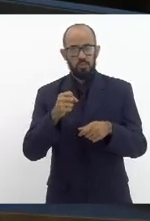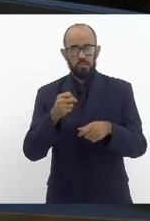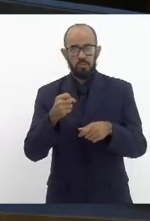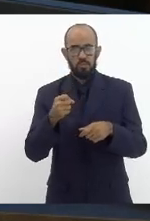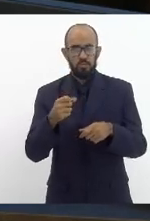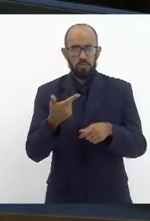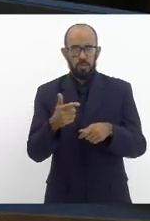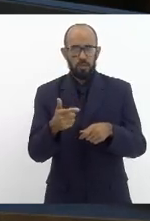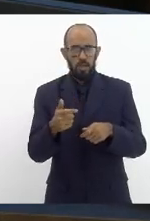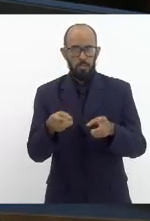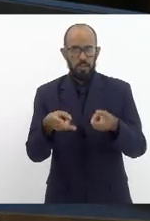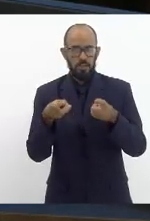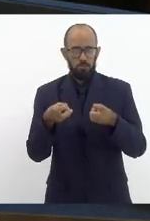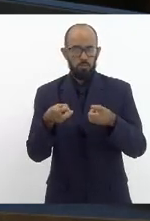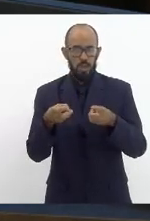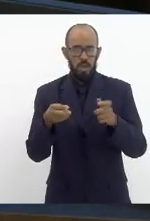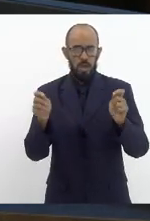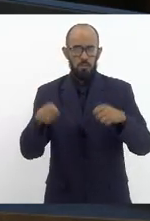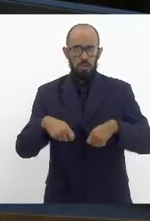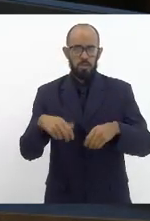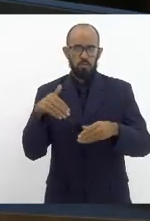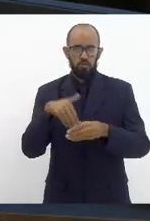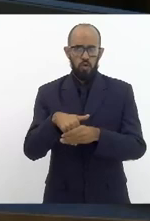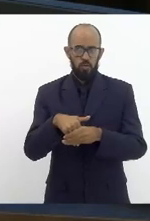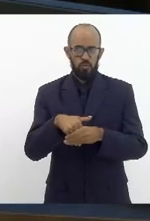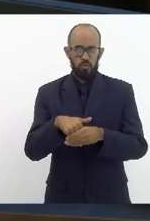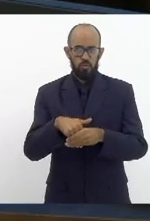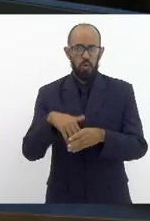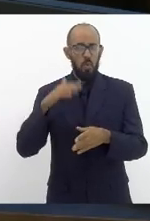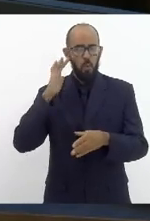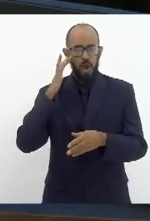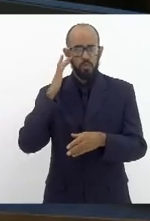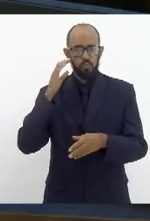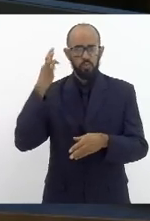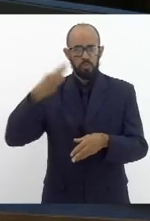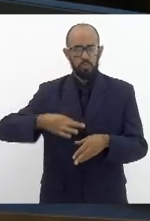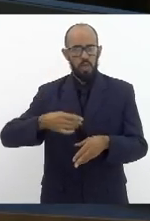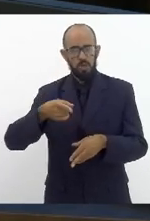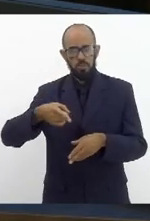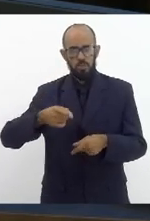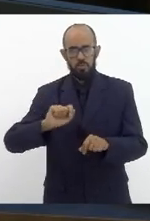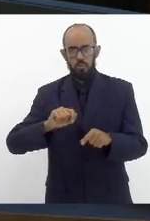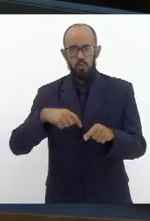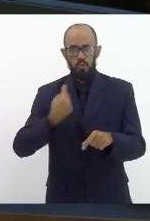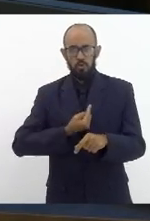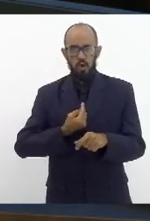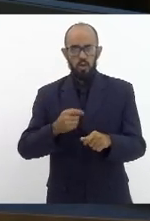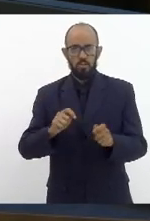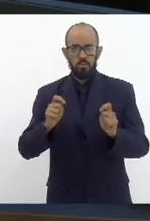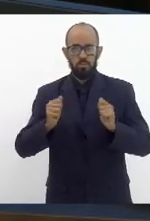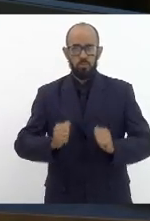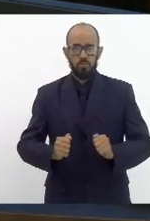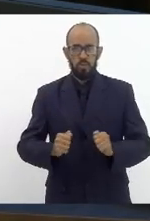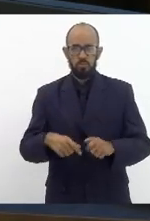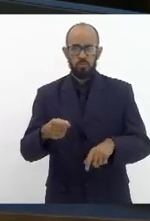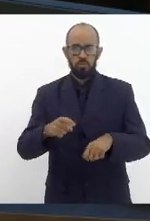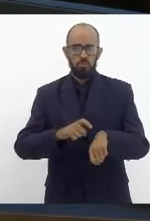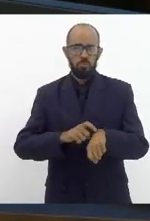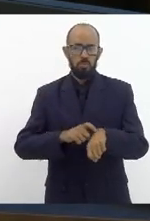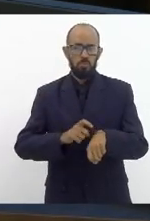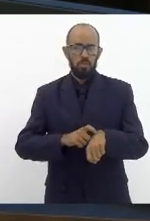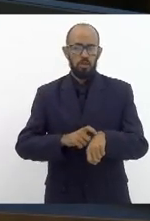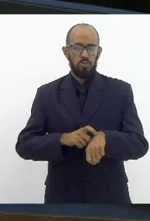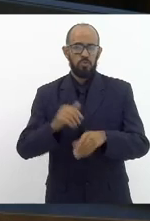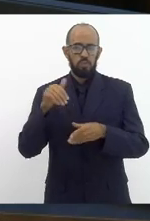Óbvio que está. E eu acho legítimo. Acho legítimo que nós possamos, no período eleitoral,